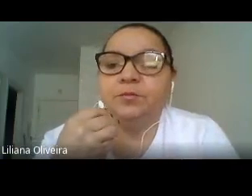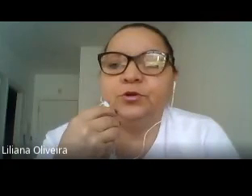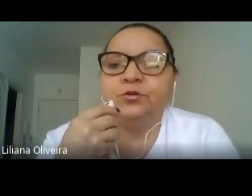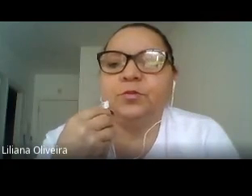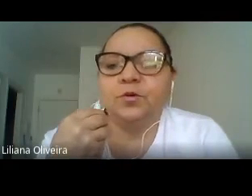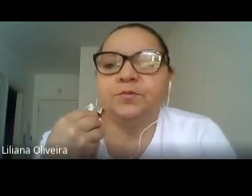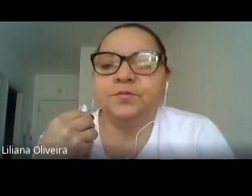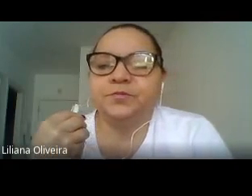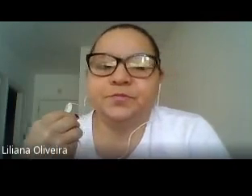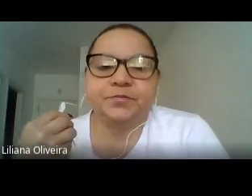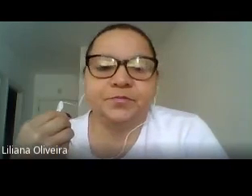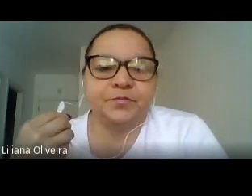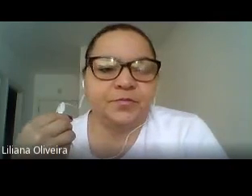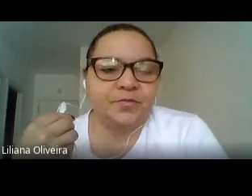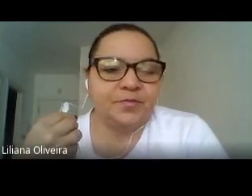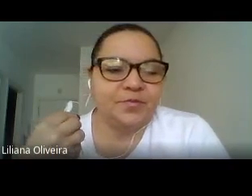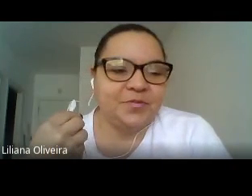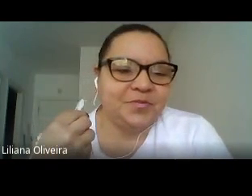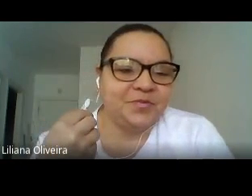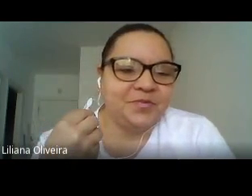né, é muito bom.